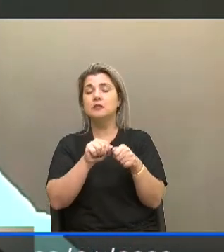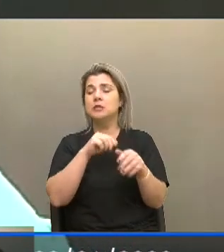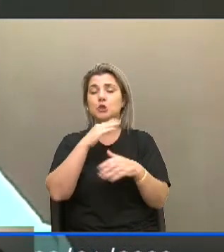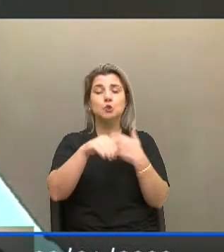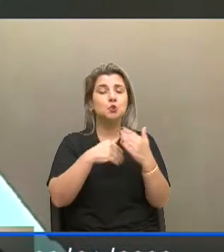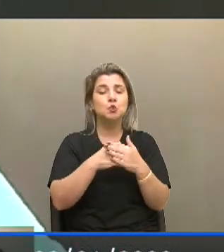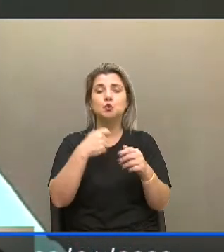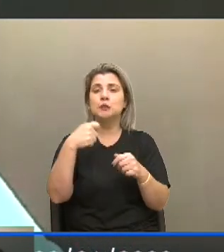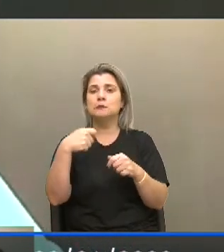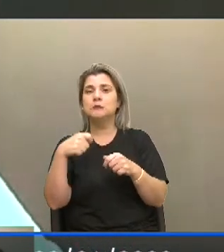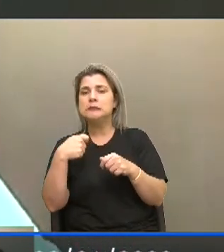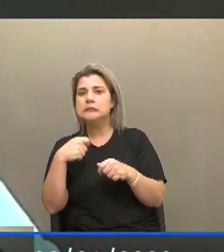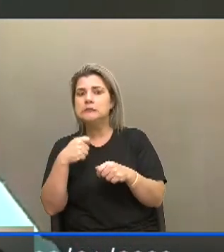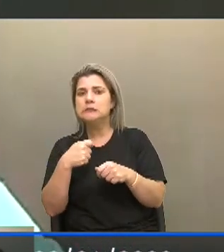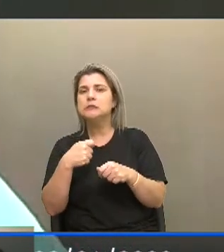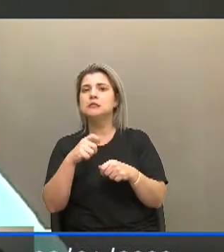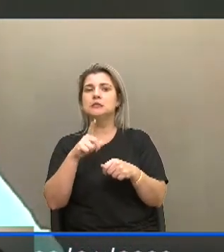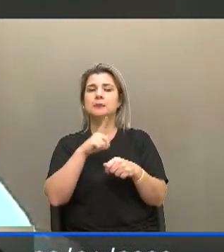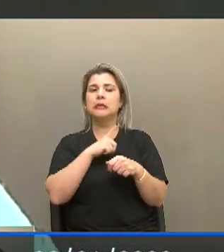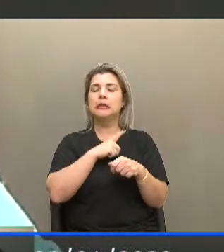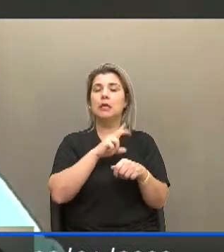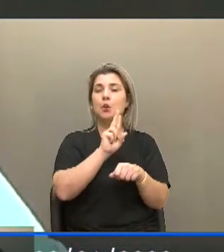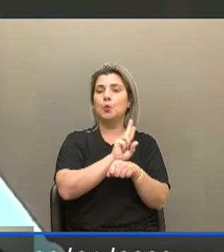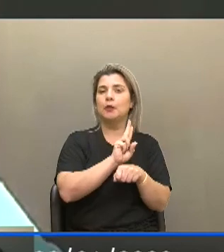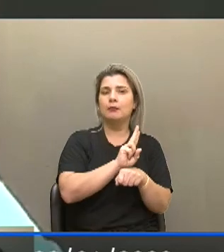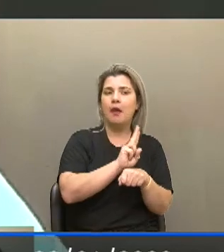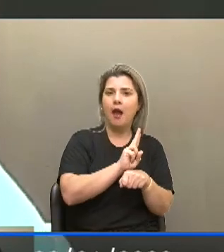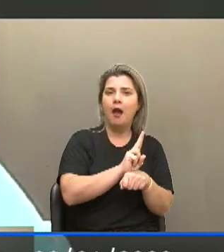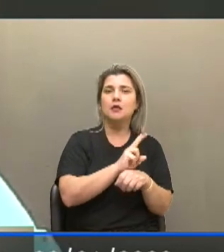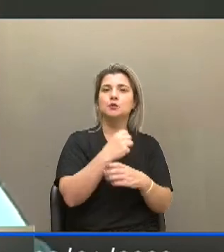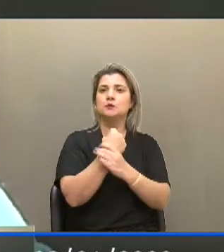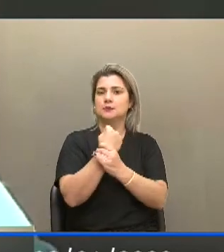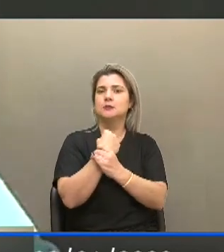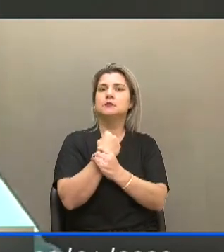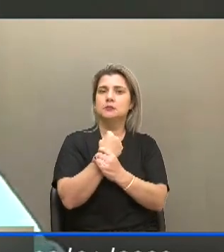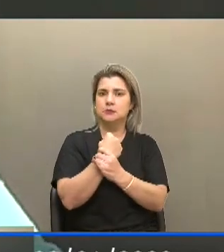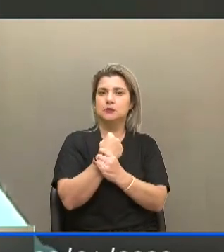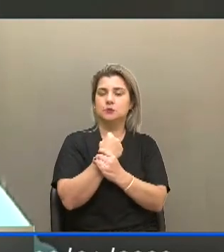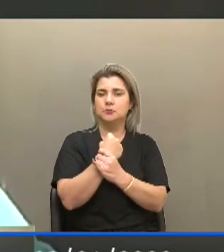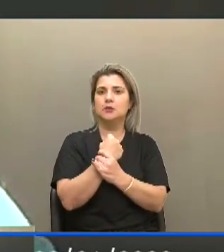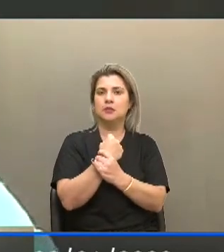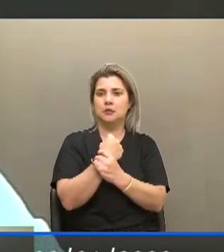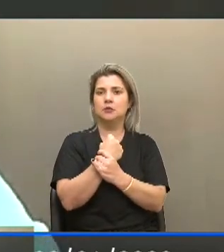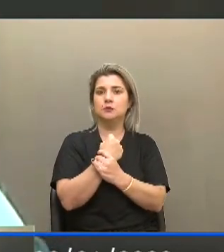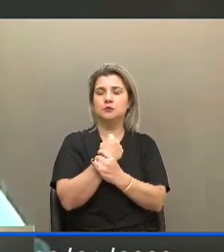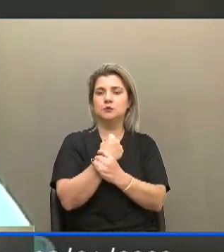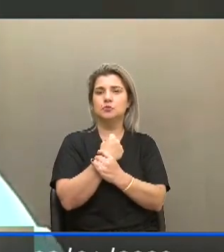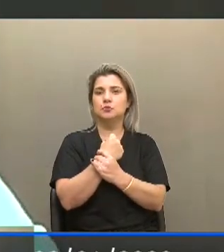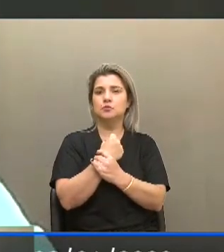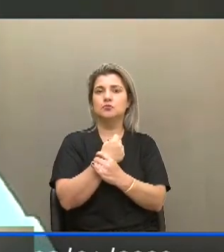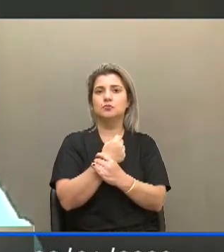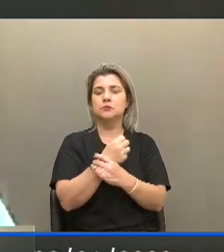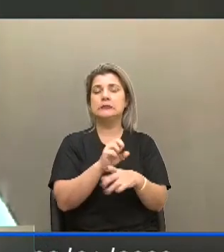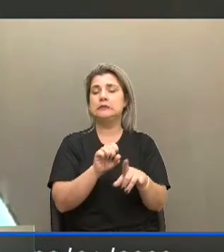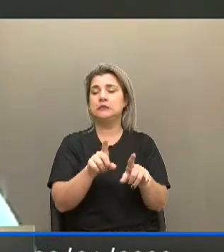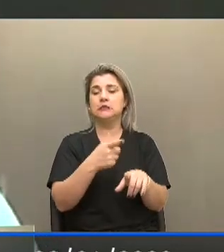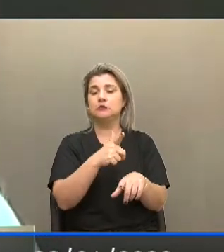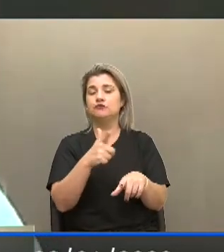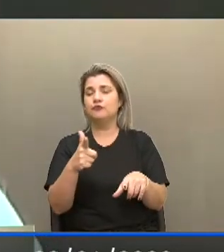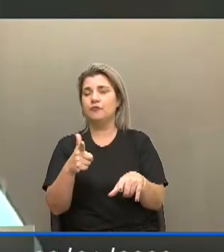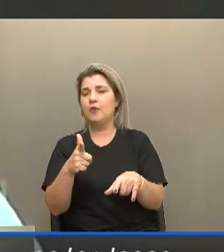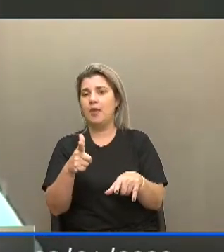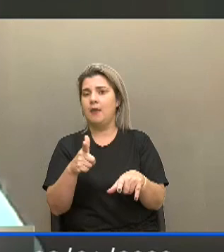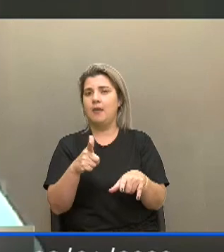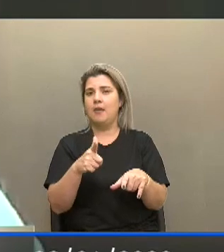de cuidados, mas que não inviabilizem os setores, porque isso também traria uma consequência negativa, prejudicial a todos.